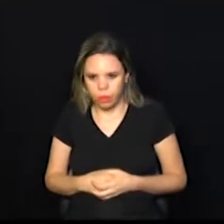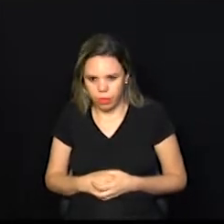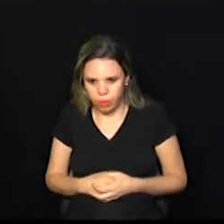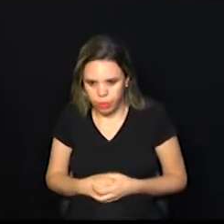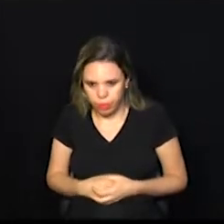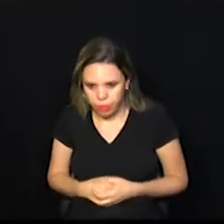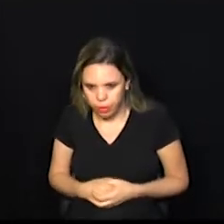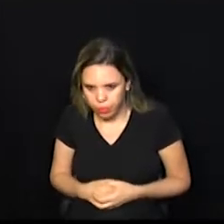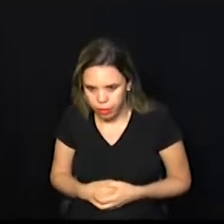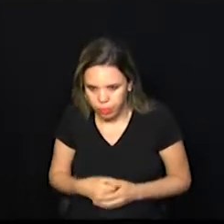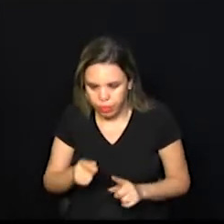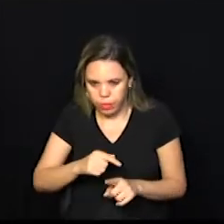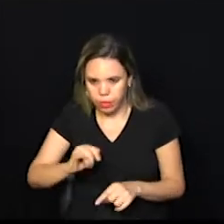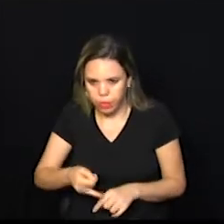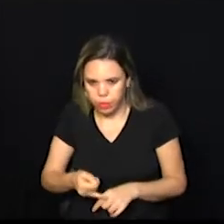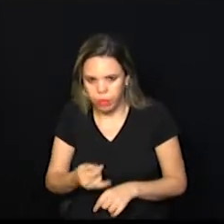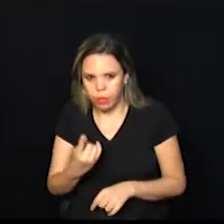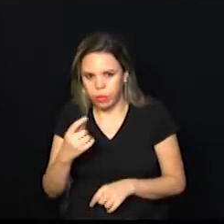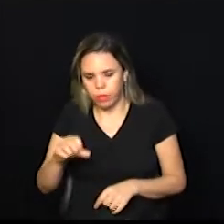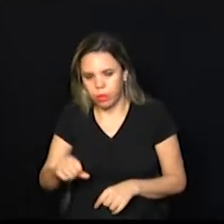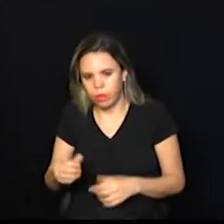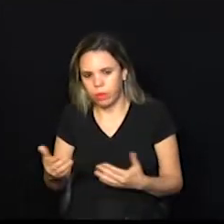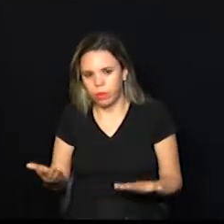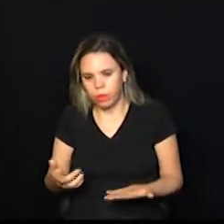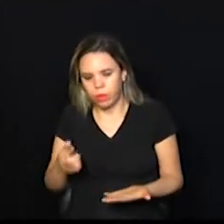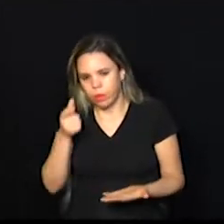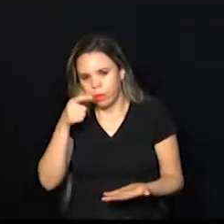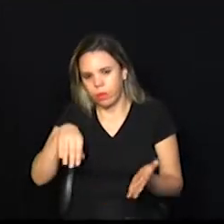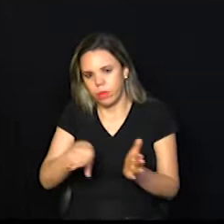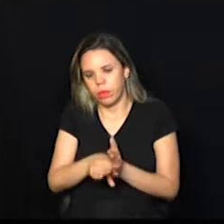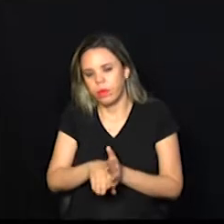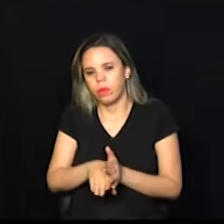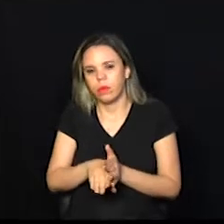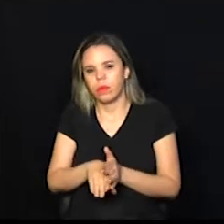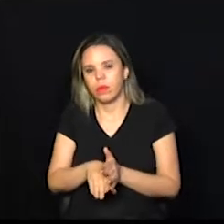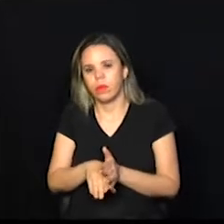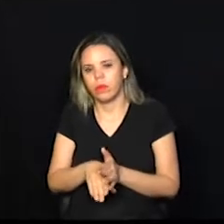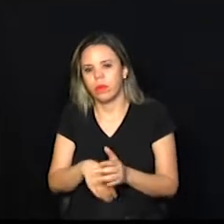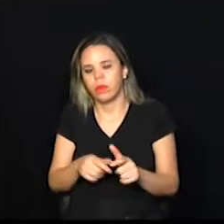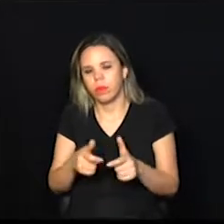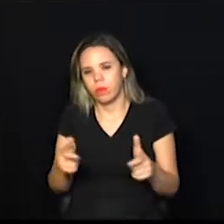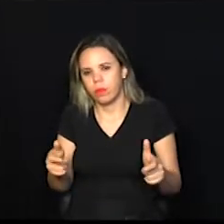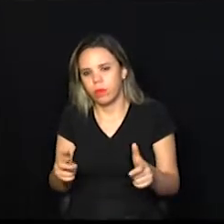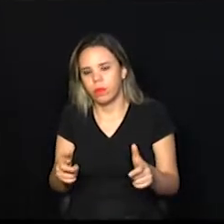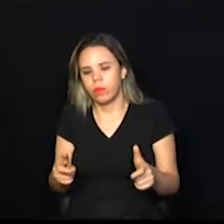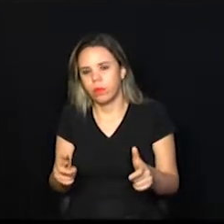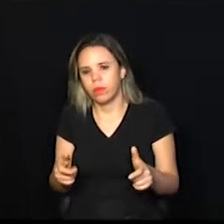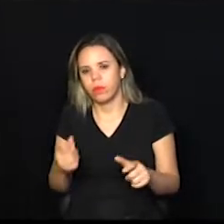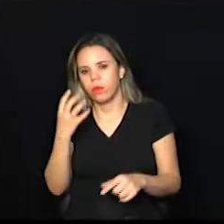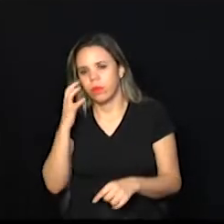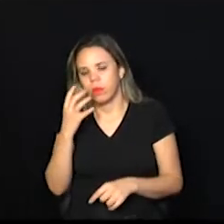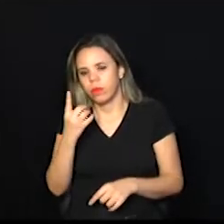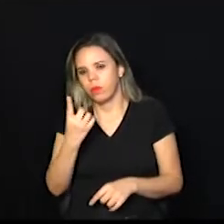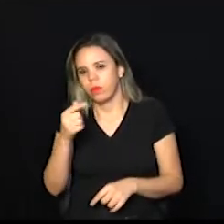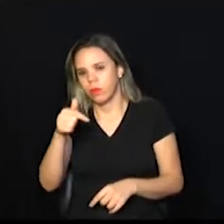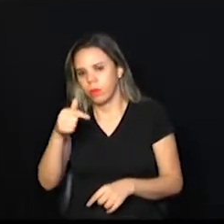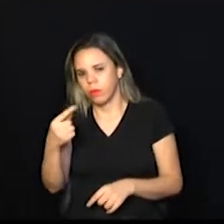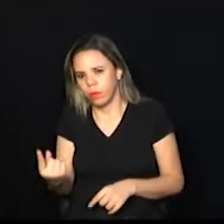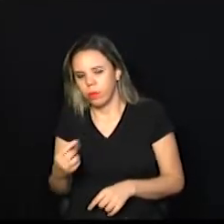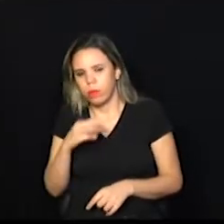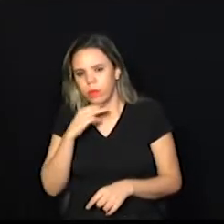Então, em janeiro eram 19, a gente vem vindo de uma maneira muito crescente, fevereiro 71,